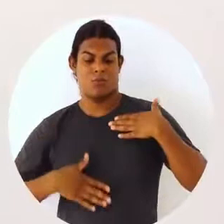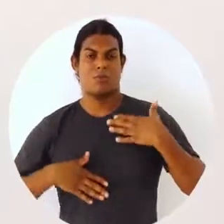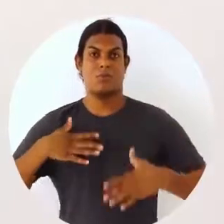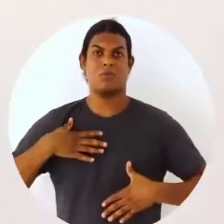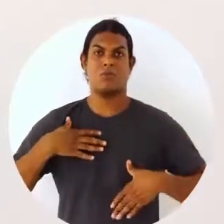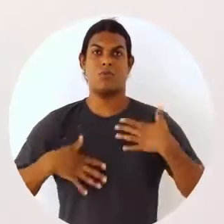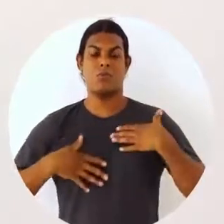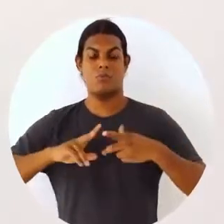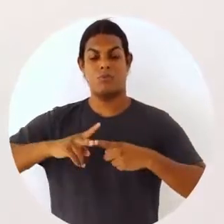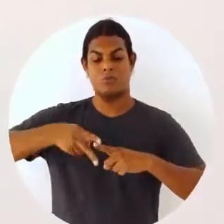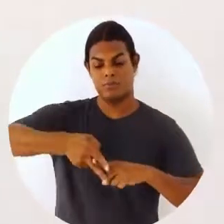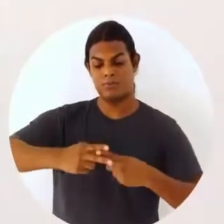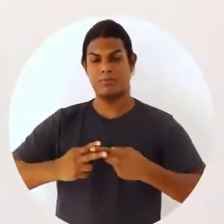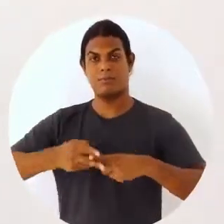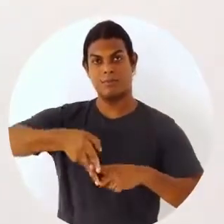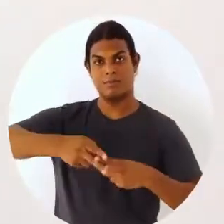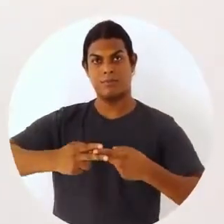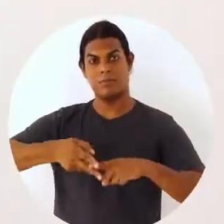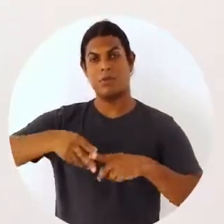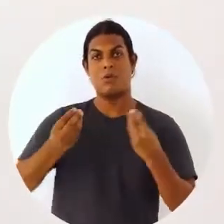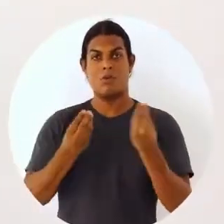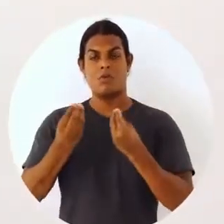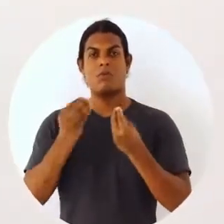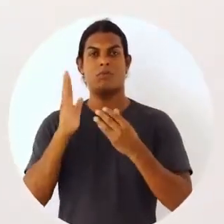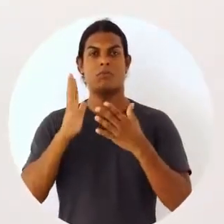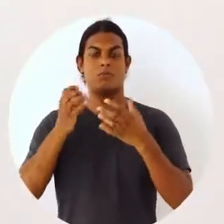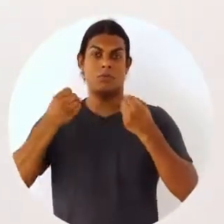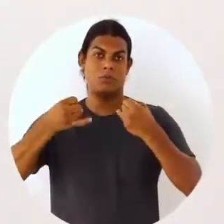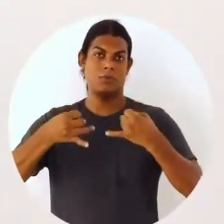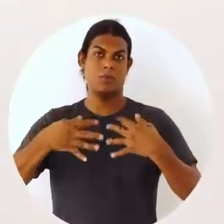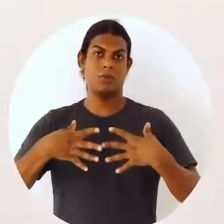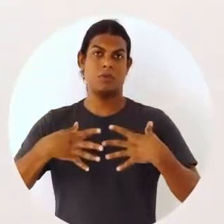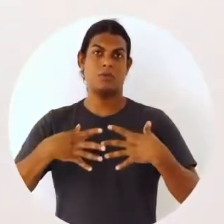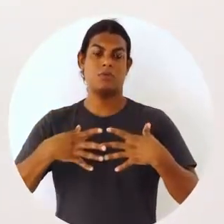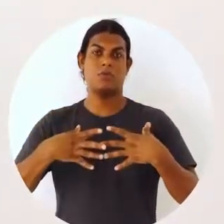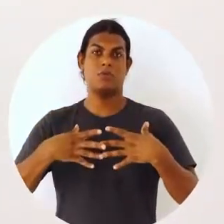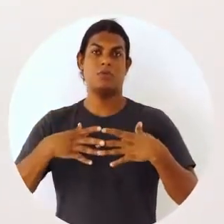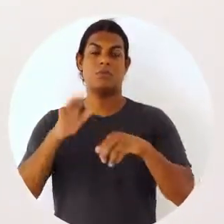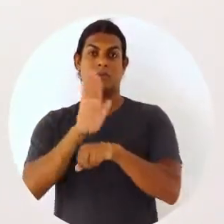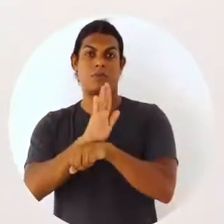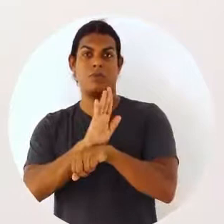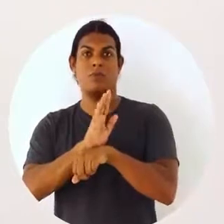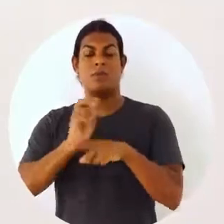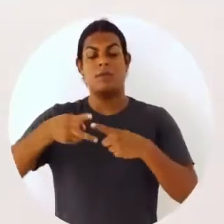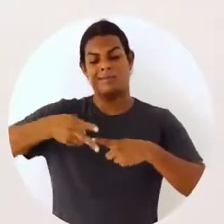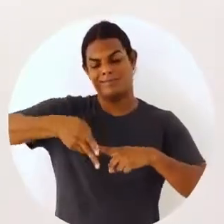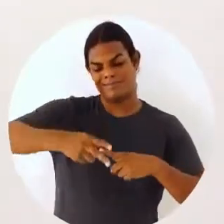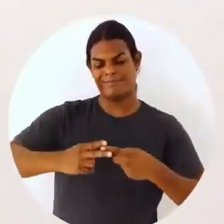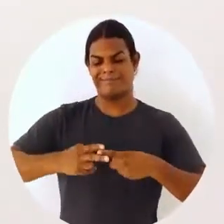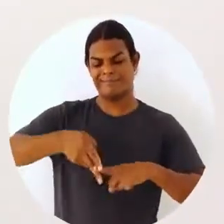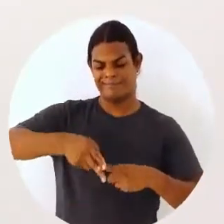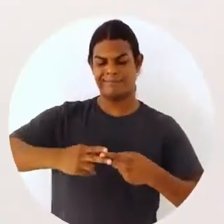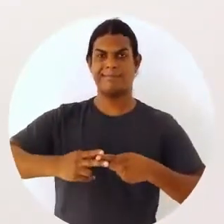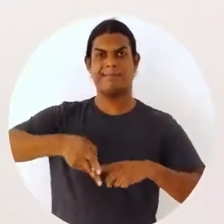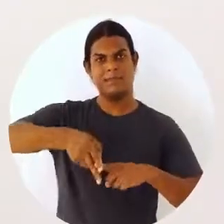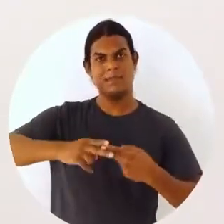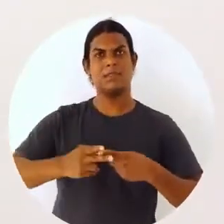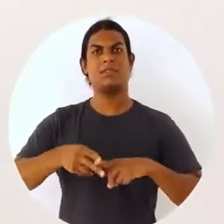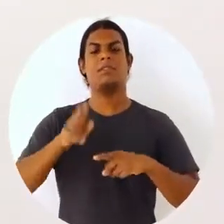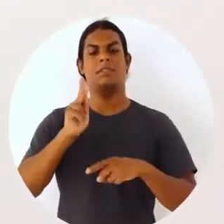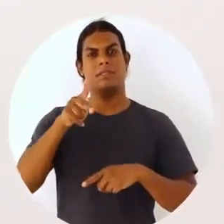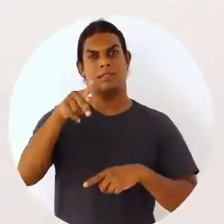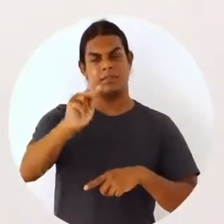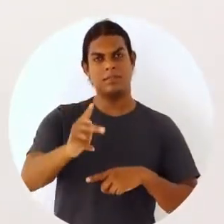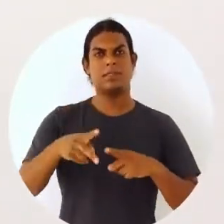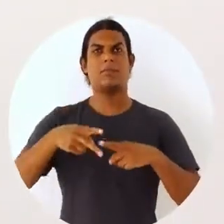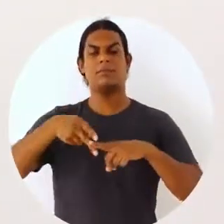como observamos bem em Charles no filme, ele está ali apertando parafuso, então ele vai apertar o parafuso da mesma maneira e ele